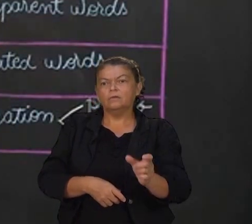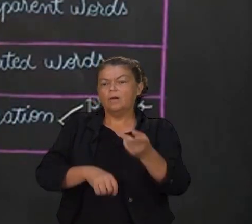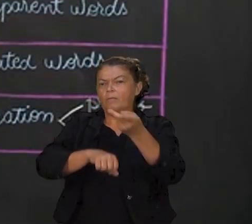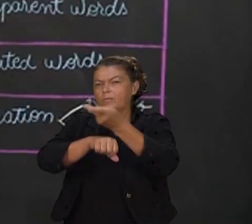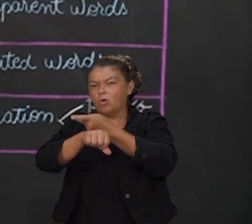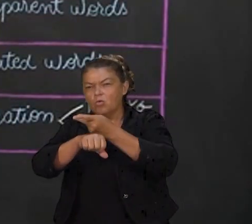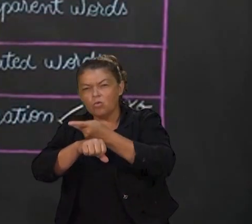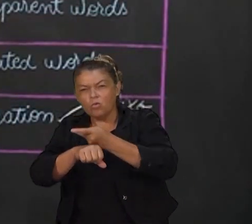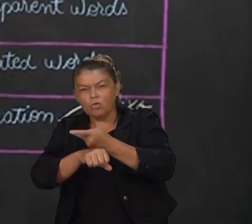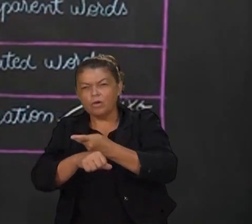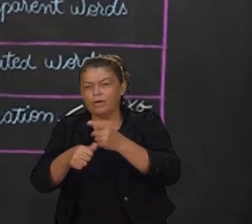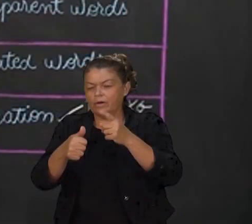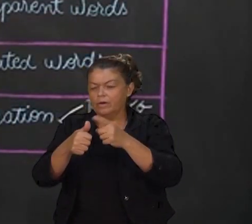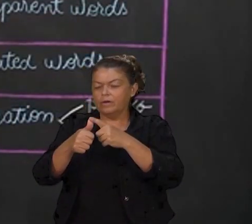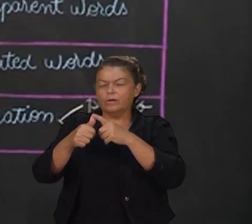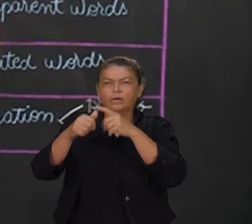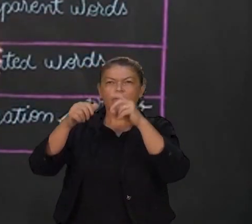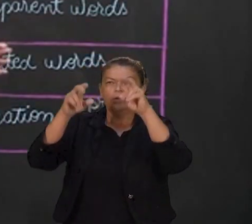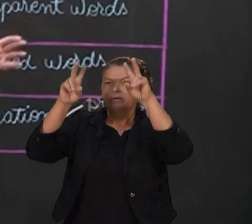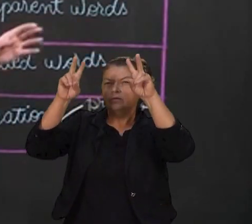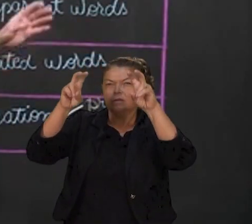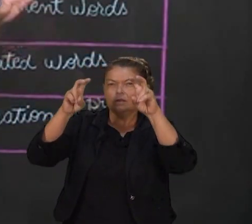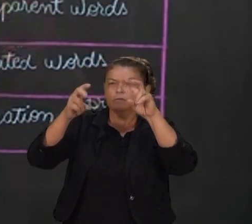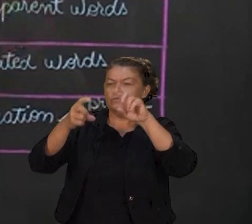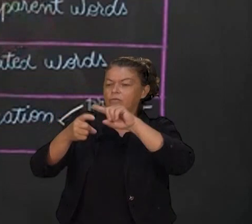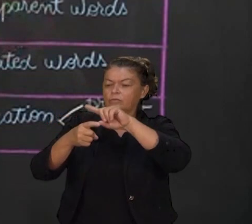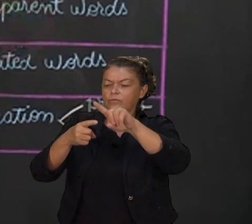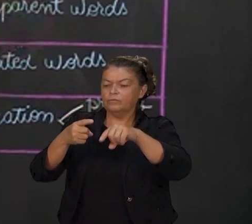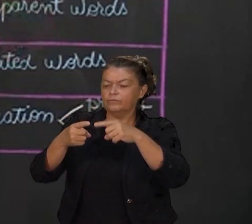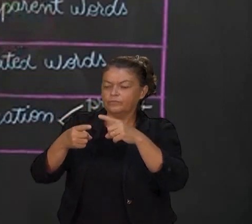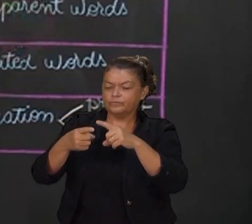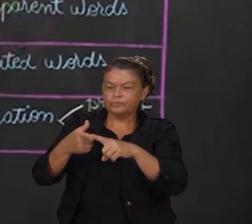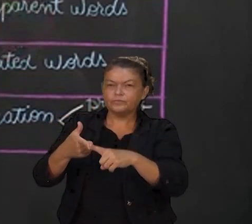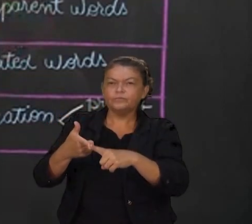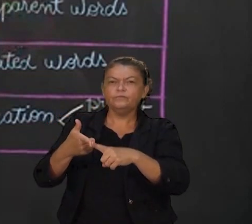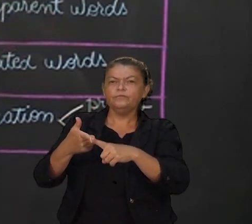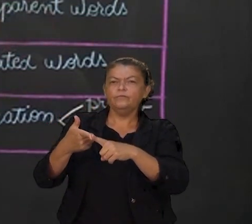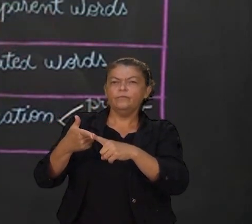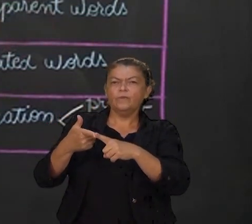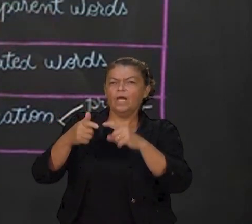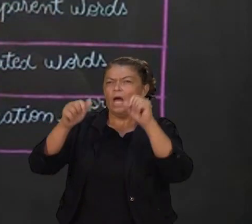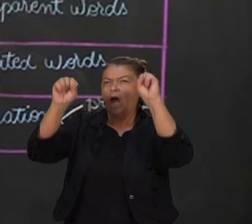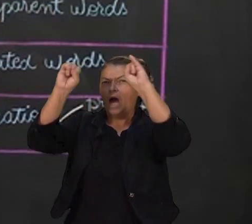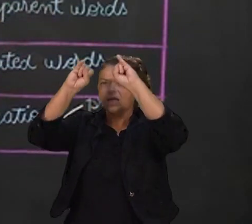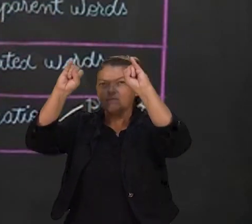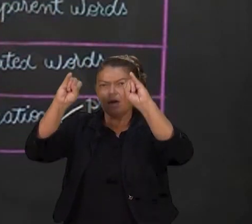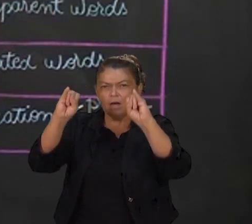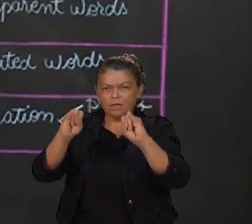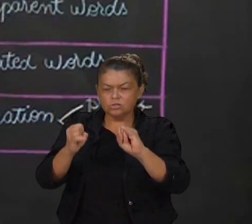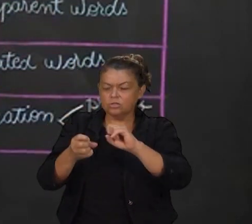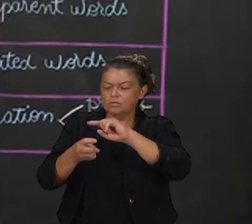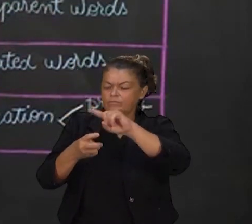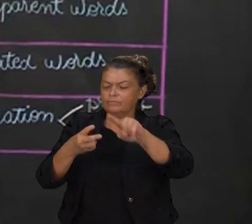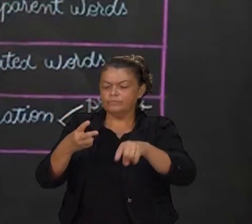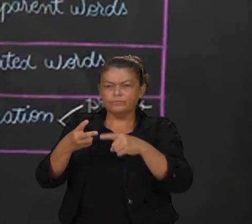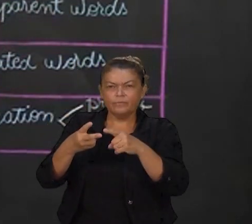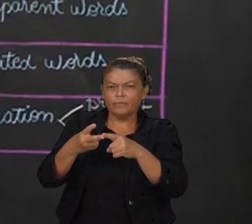título, olha imagem, etc. Scanning, vou buscar palavras